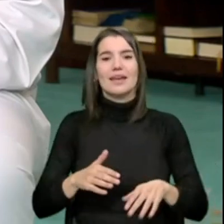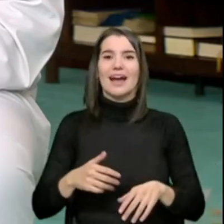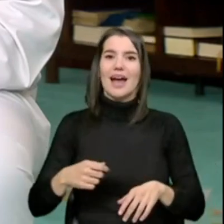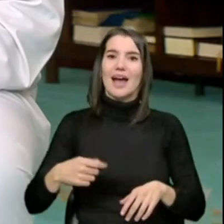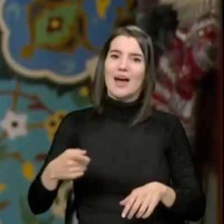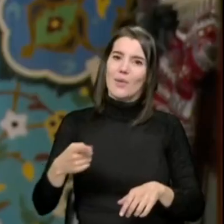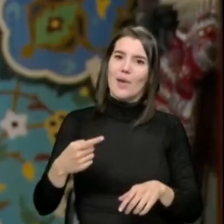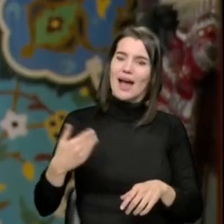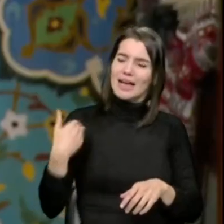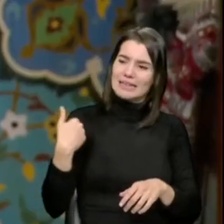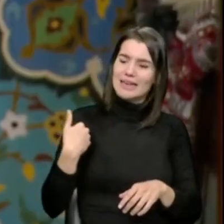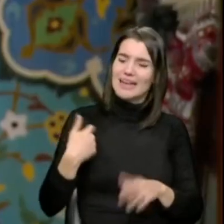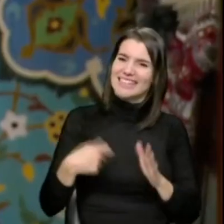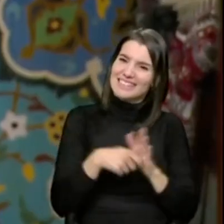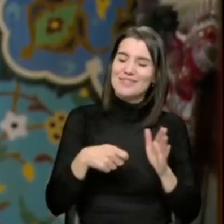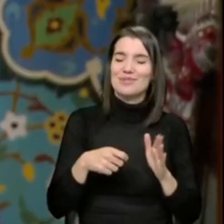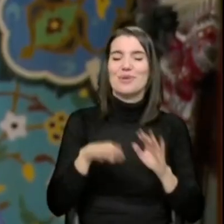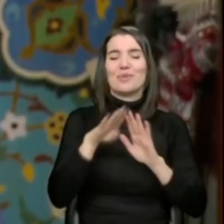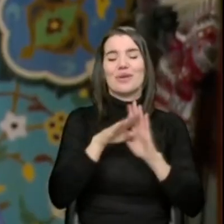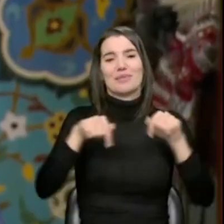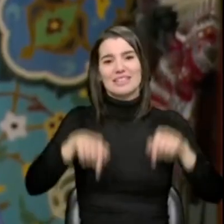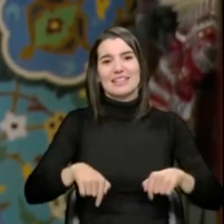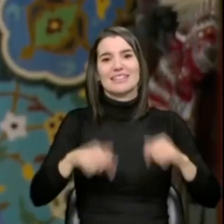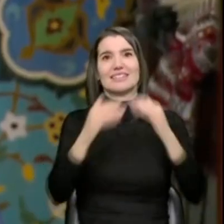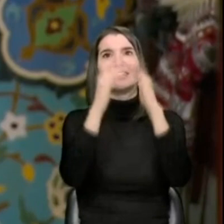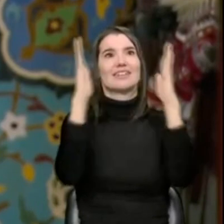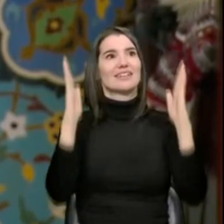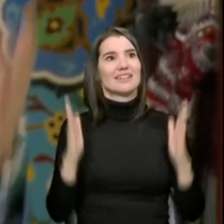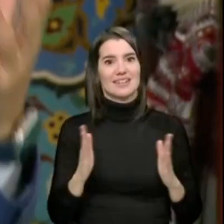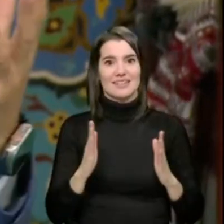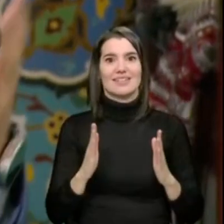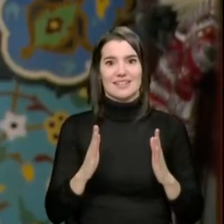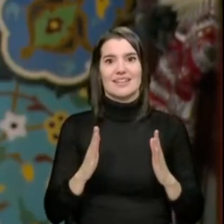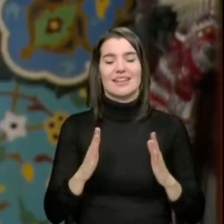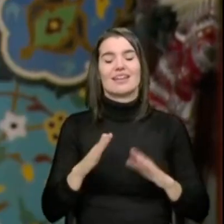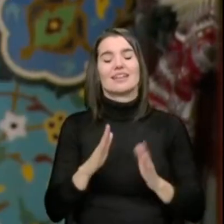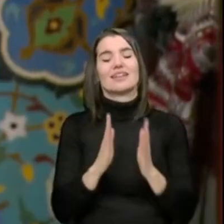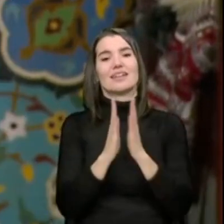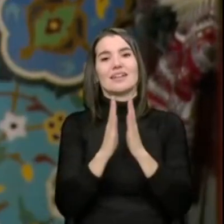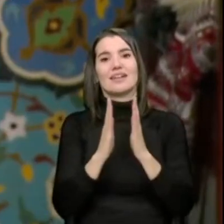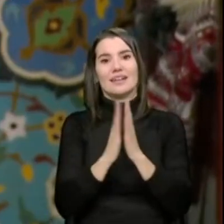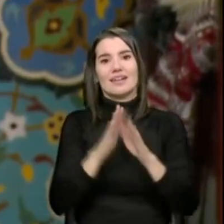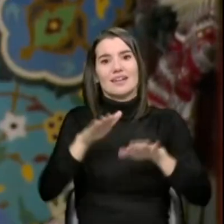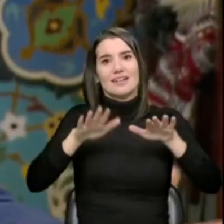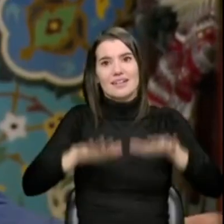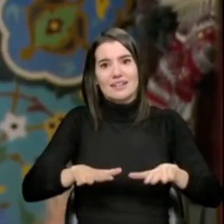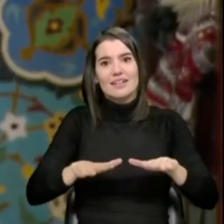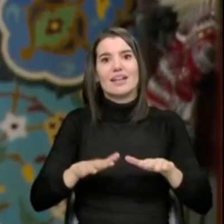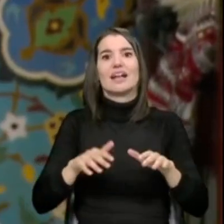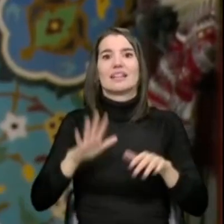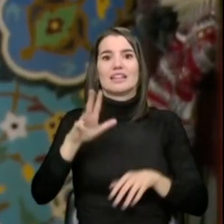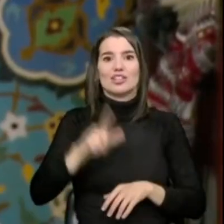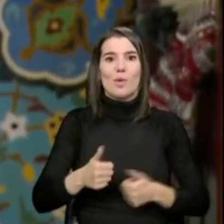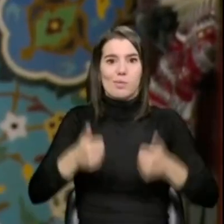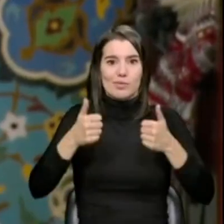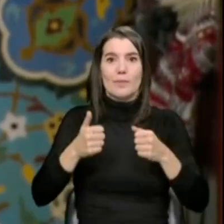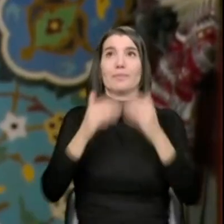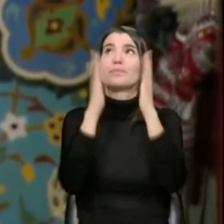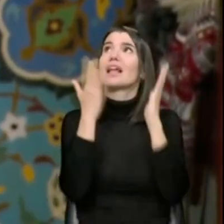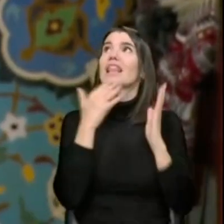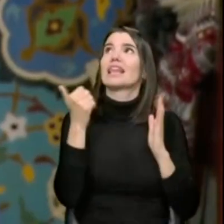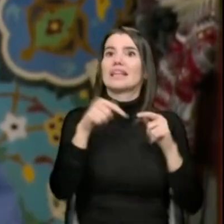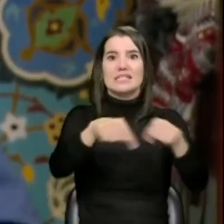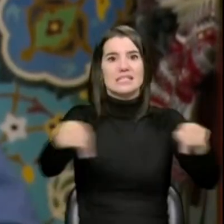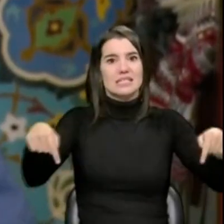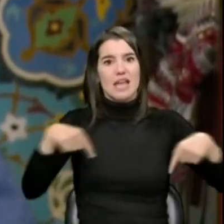a fazer estes 3 programas aqui na Mesquita Central de Lisboa, debaixo desta cúpula lindíssima, nesta sala de